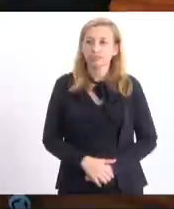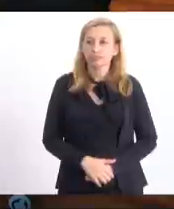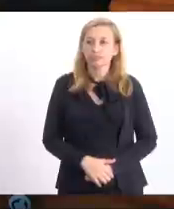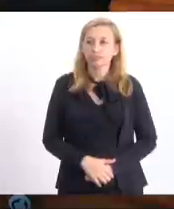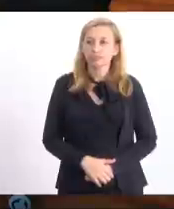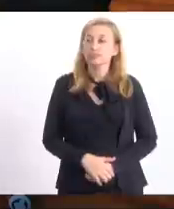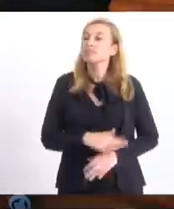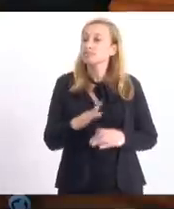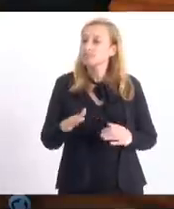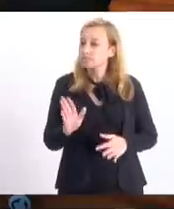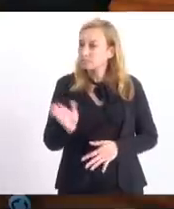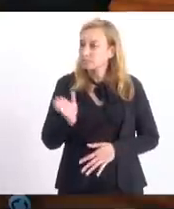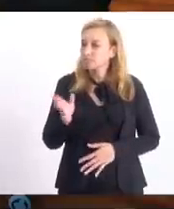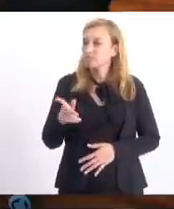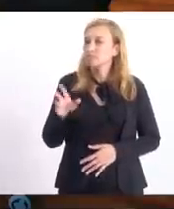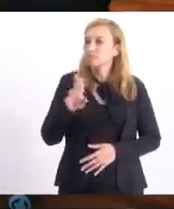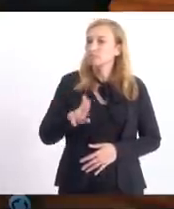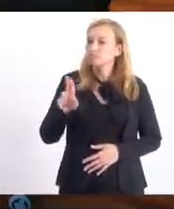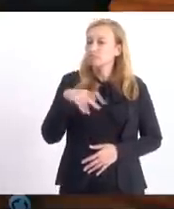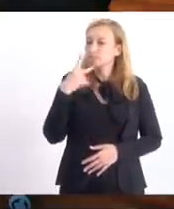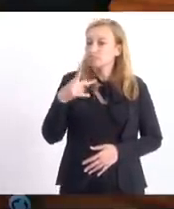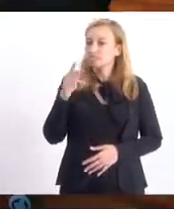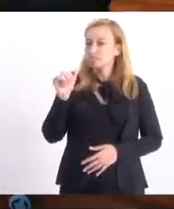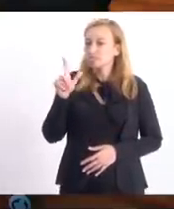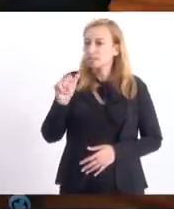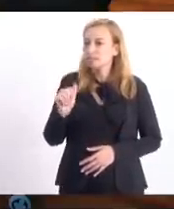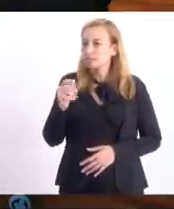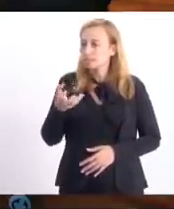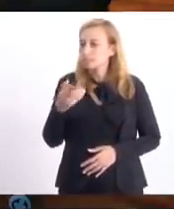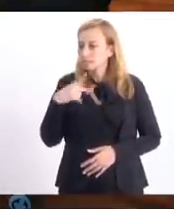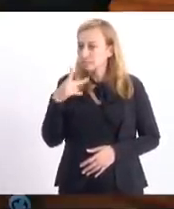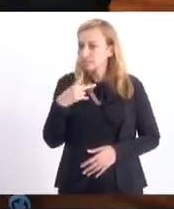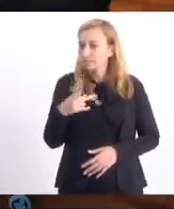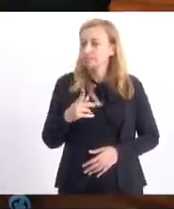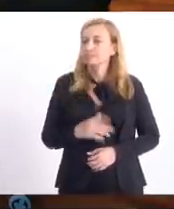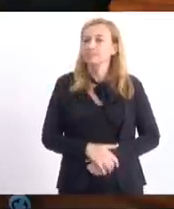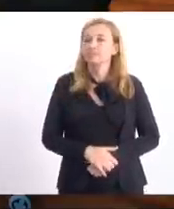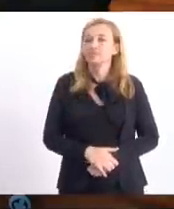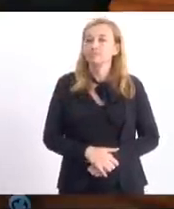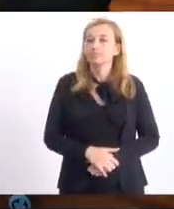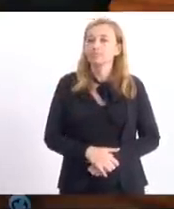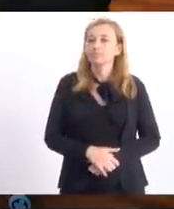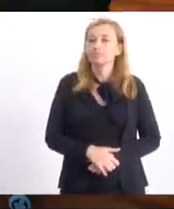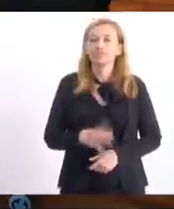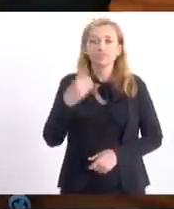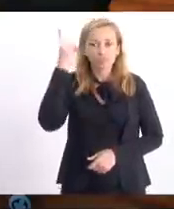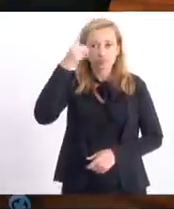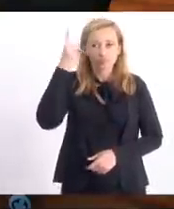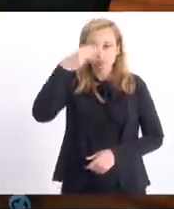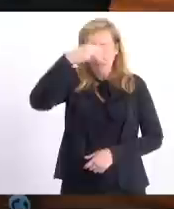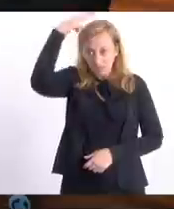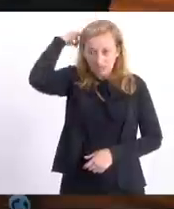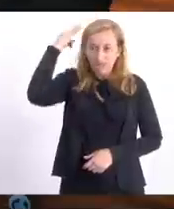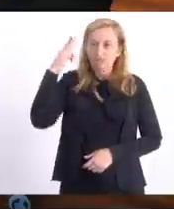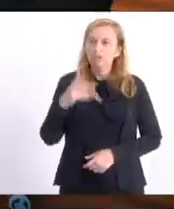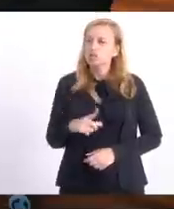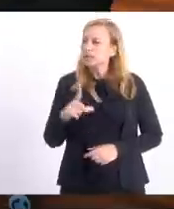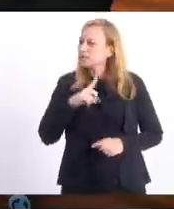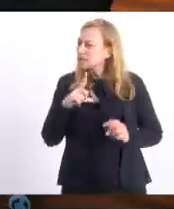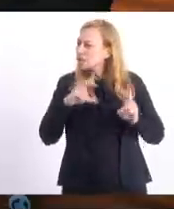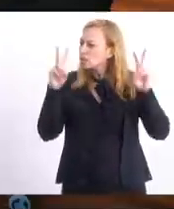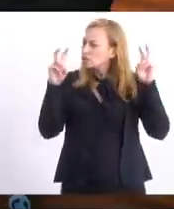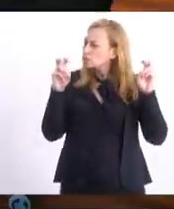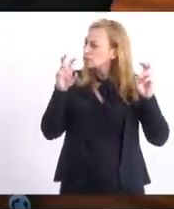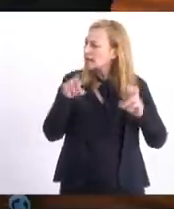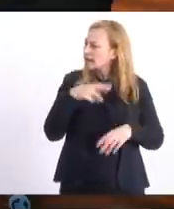Todos já usaram da palavra, a Alana quer falar. Não vão passar, cara. Essa coisa, nós, o deputado Márcio, tem a questão da